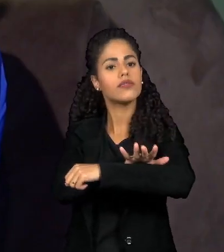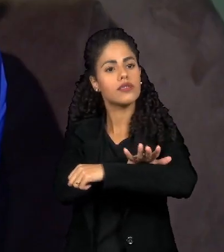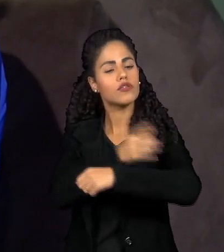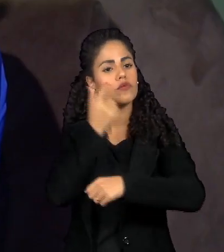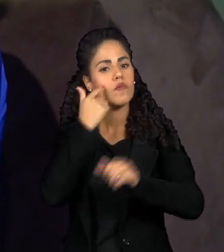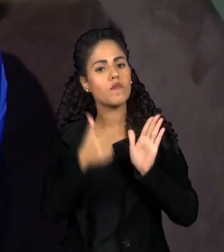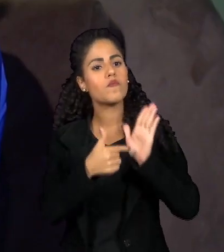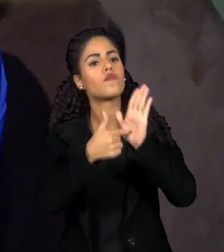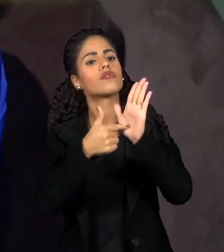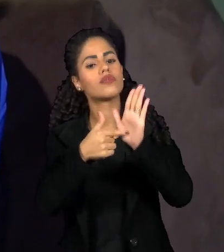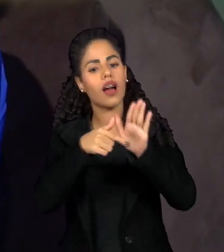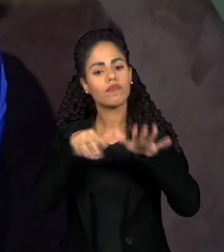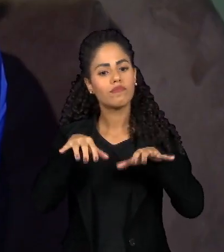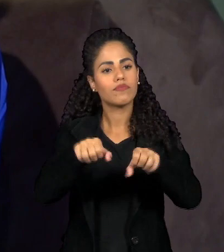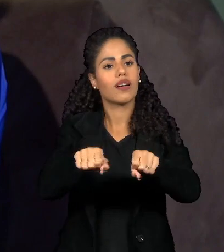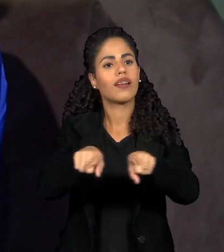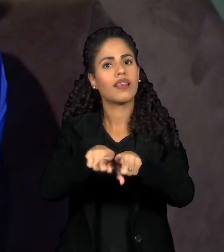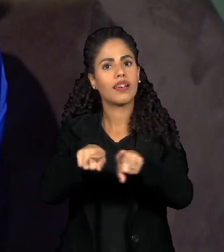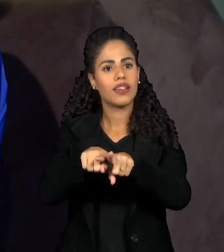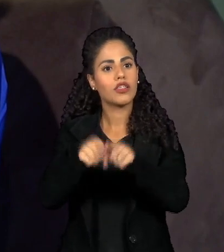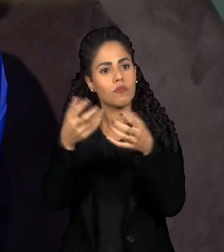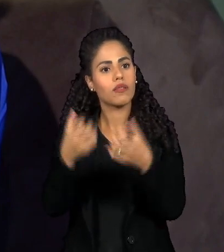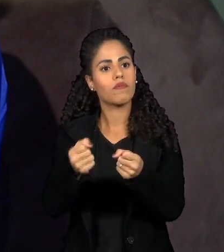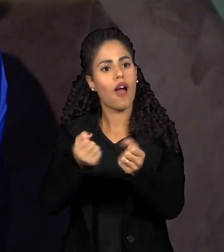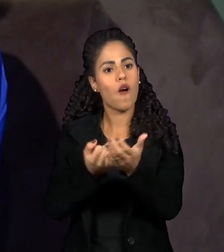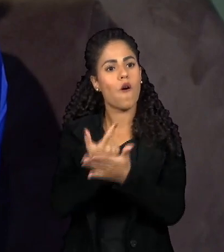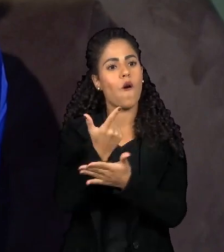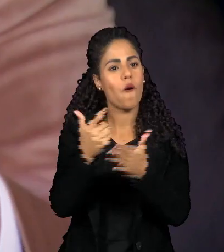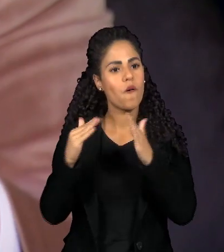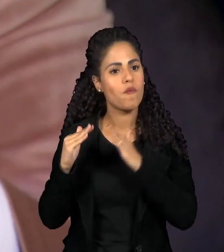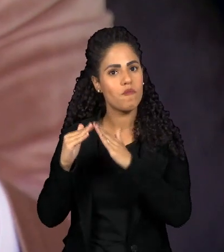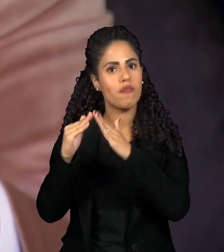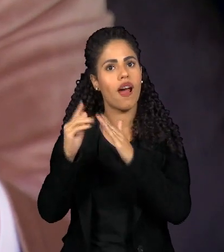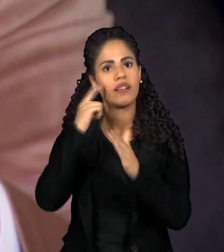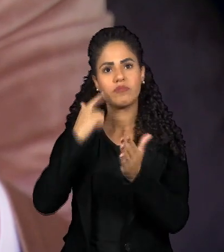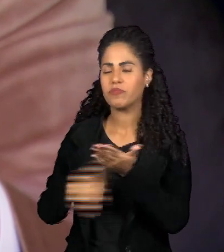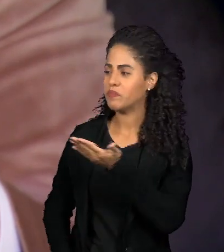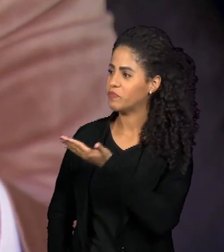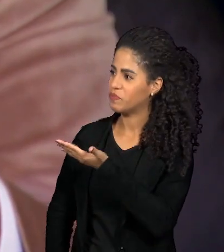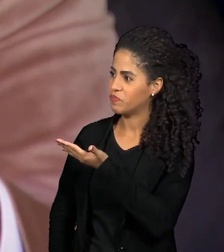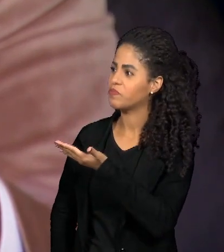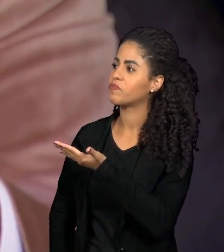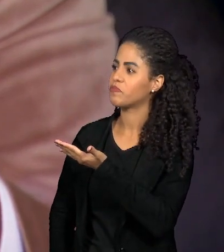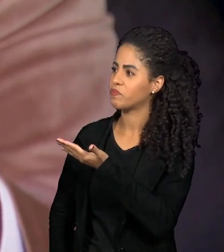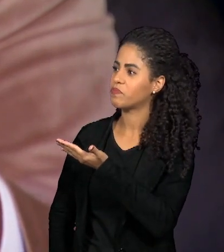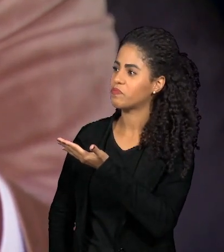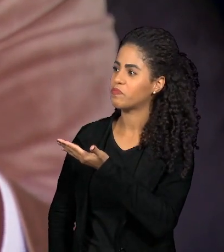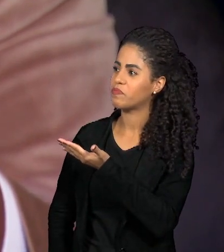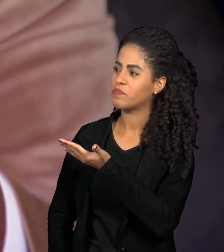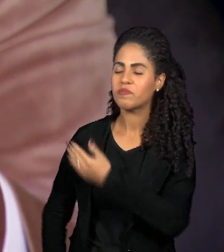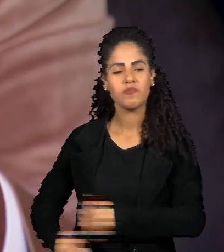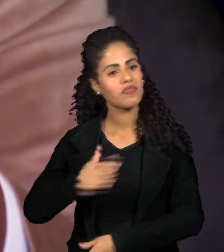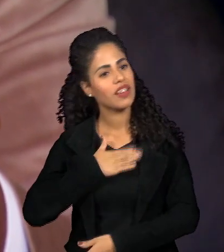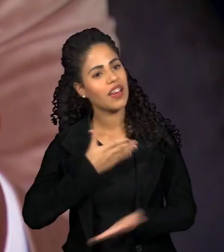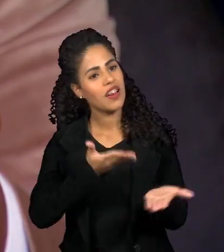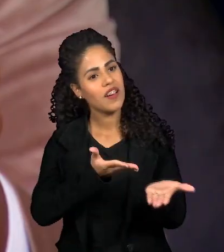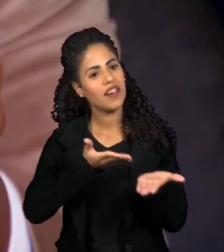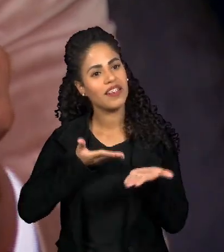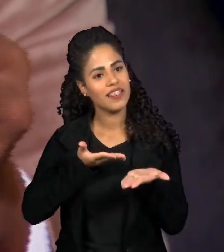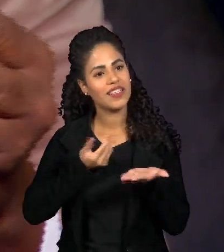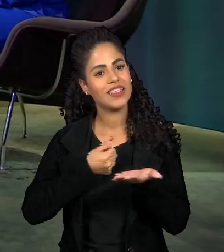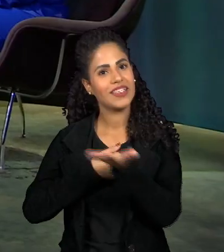e Aquisição da Propriedade, né? A obra, então, da nossa queridíssima